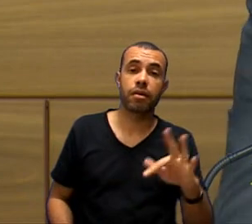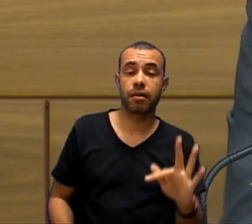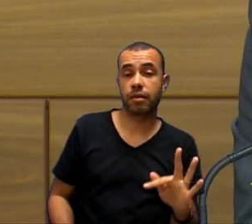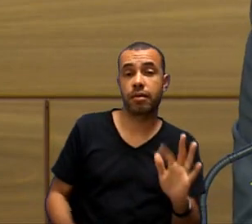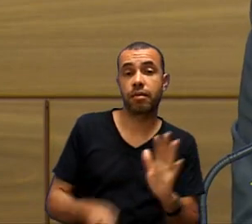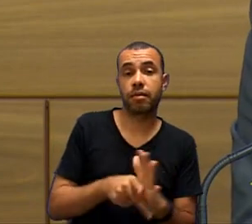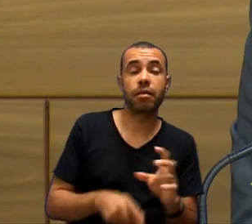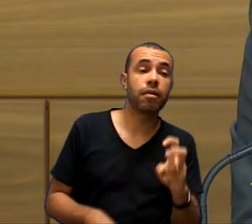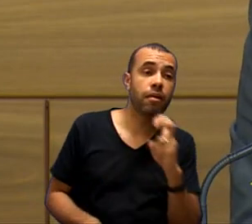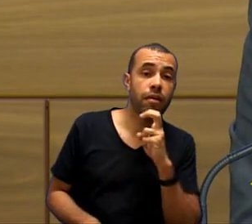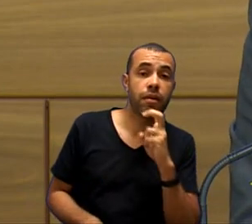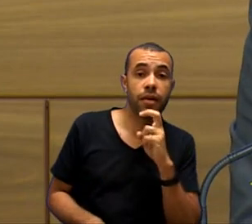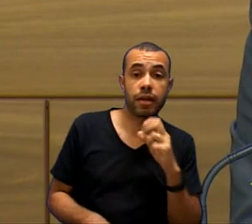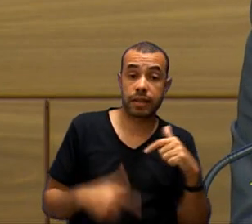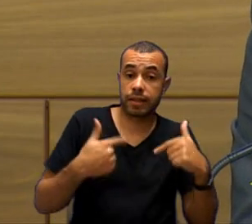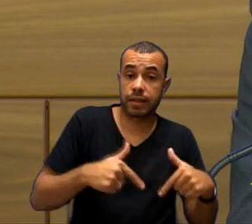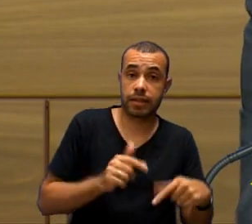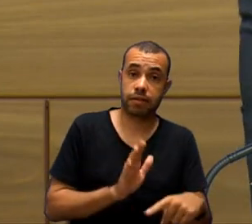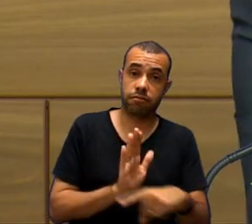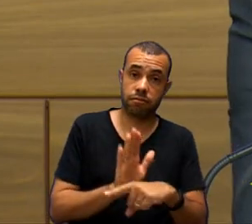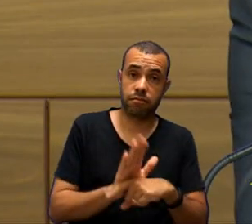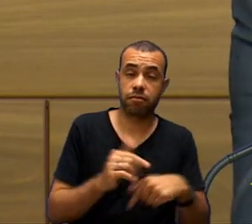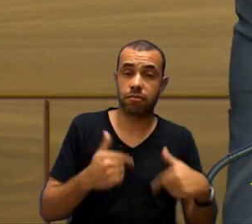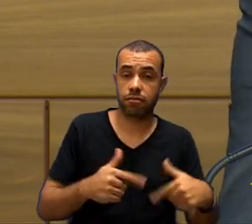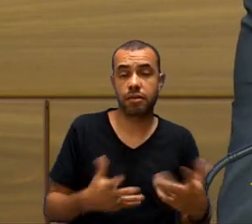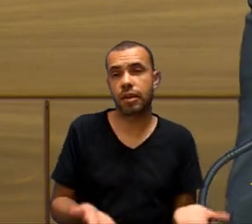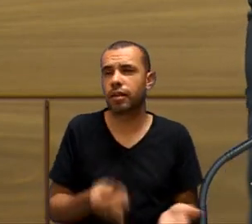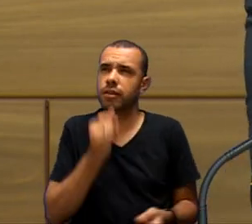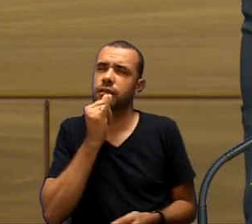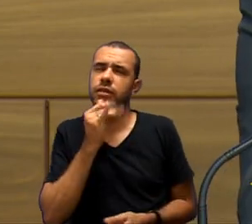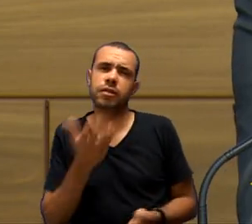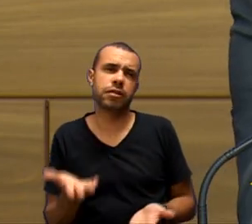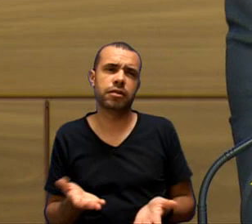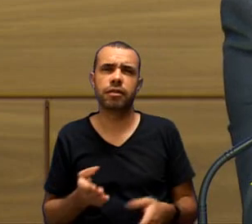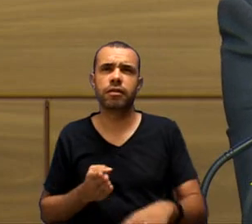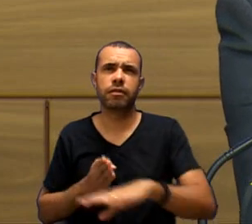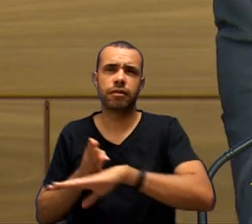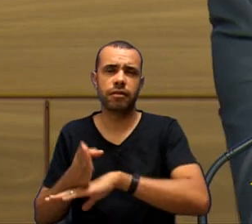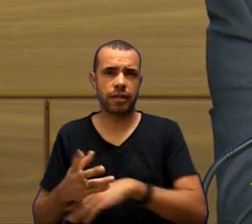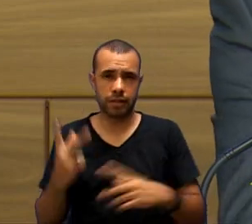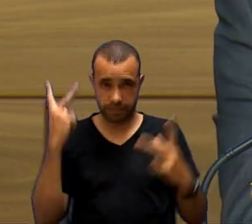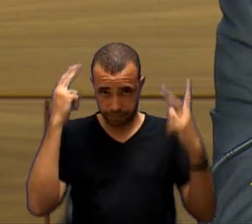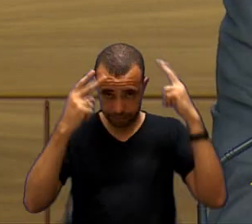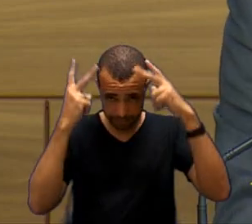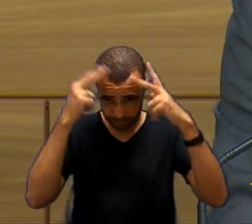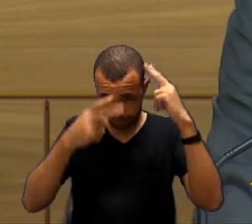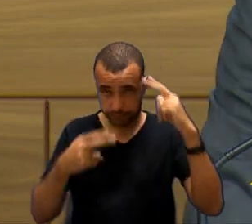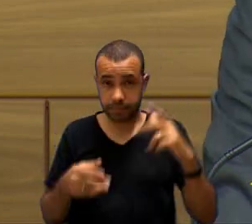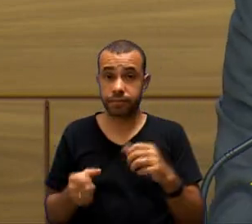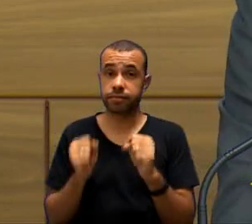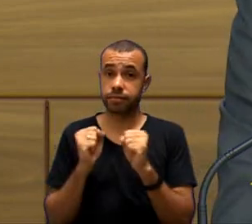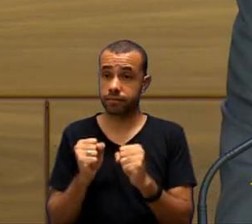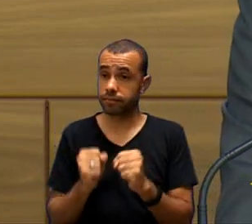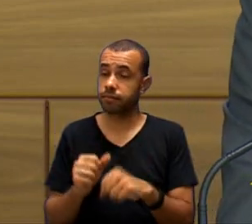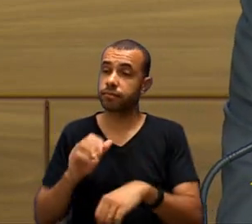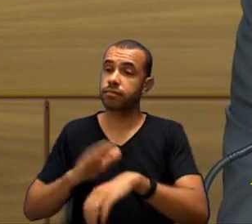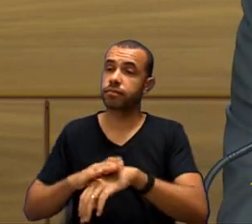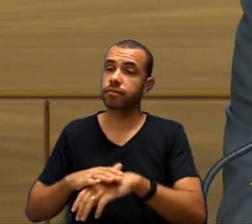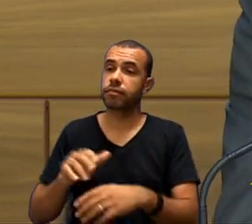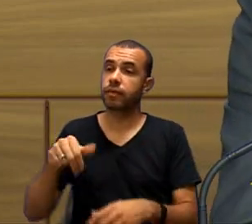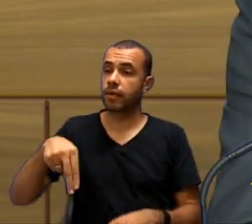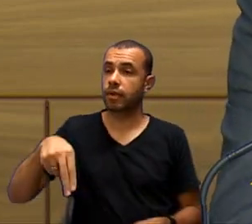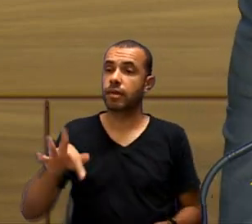de serviço. Só me justificar aqui. A senhora pode, por exemplo, se for num cabeleireiro, solicitar a nota fiscal do serviço de